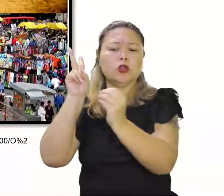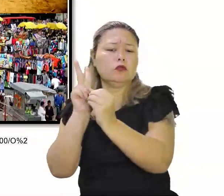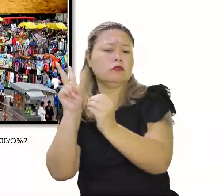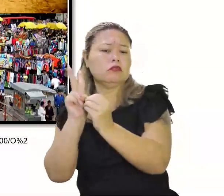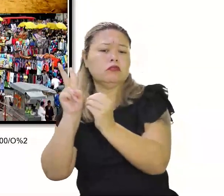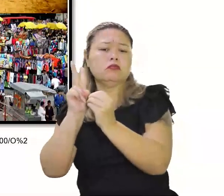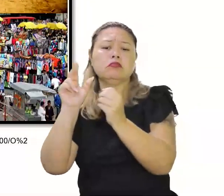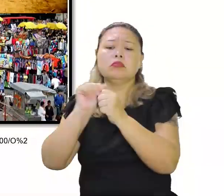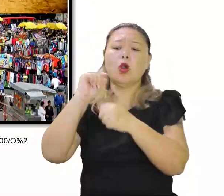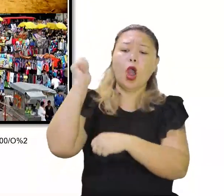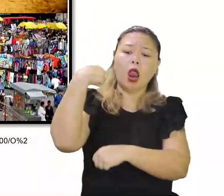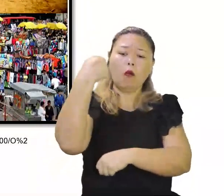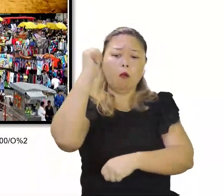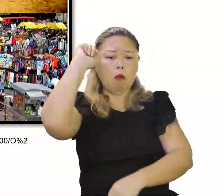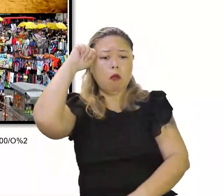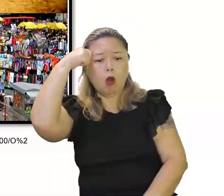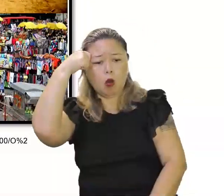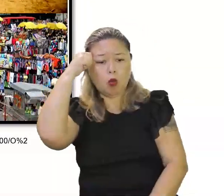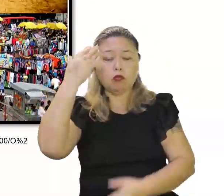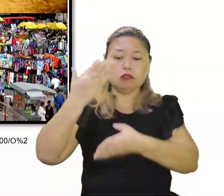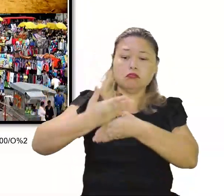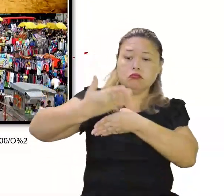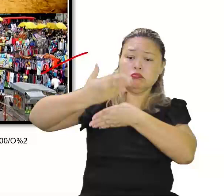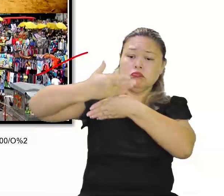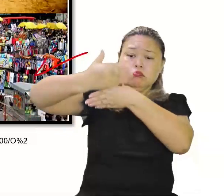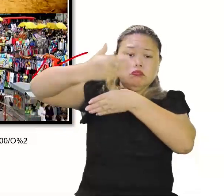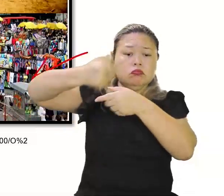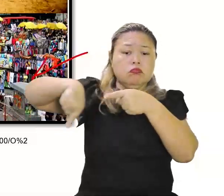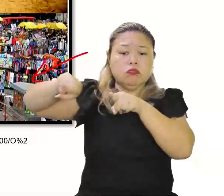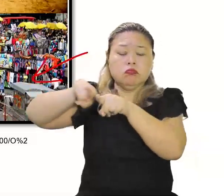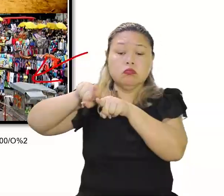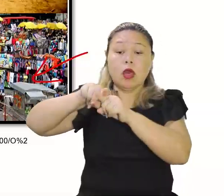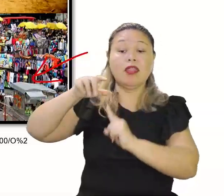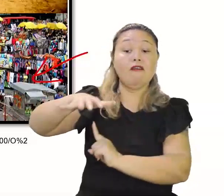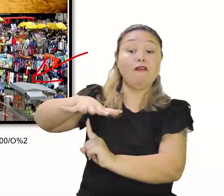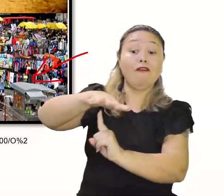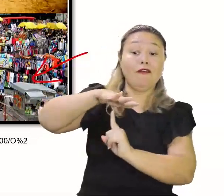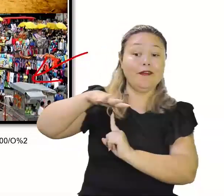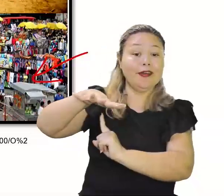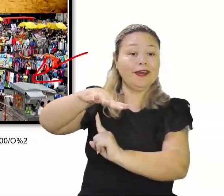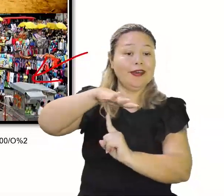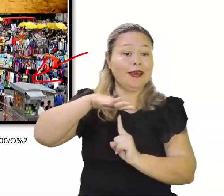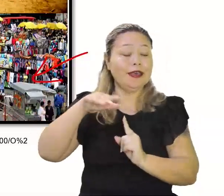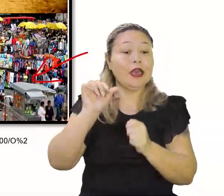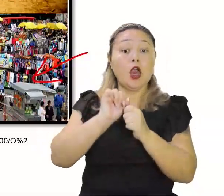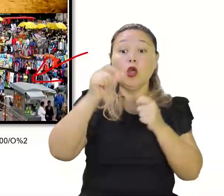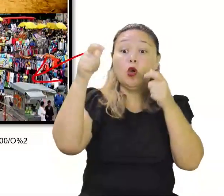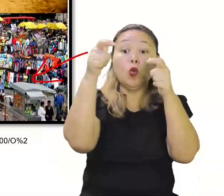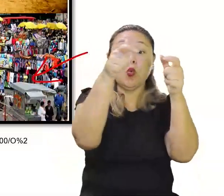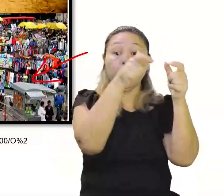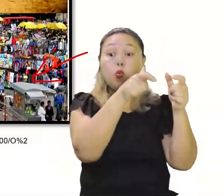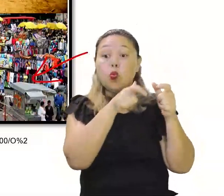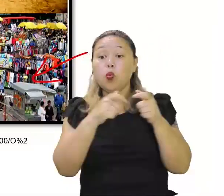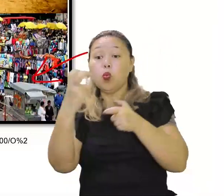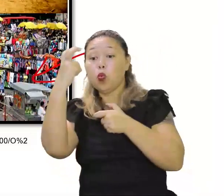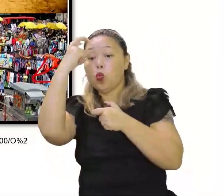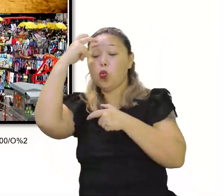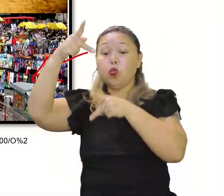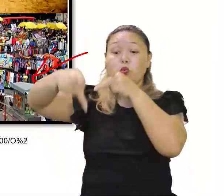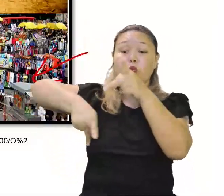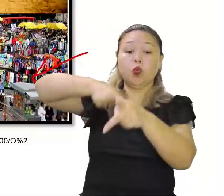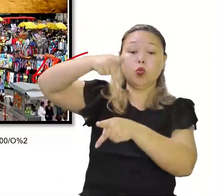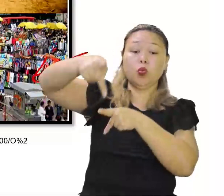na comunidade quilombola, na construção civil, na feira, né? Em todo lugar, na cultura do povo vai